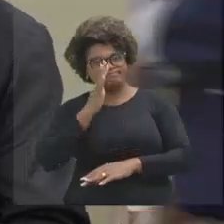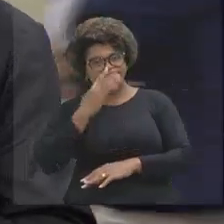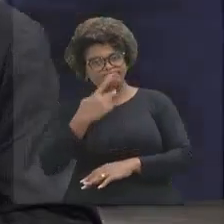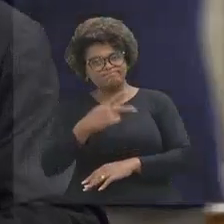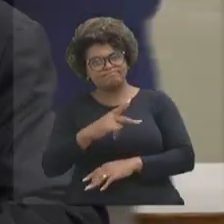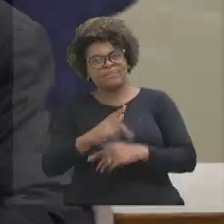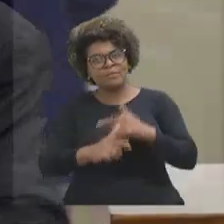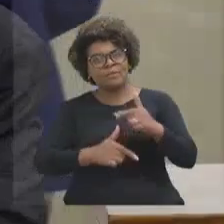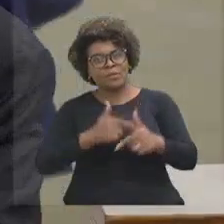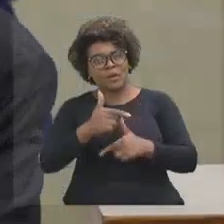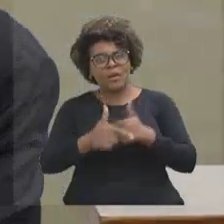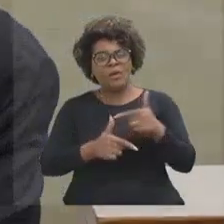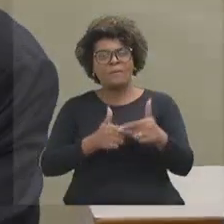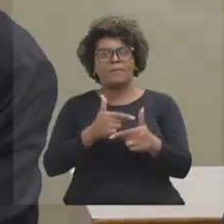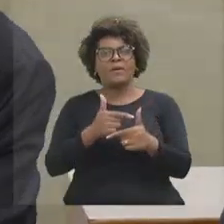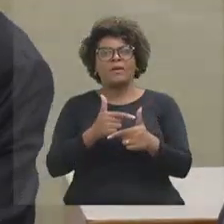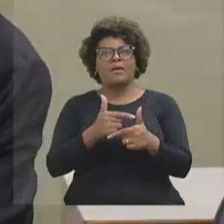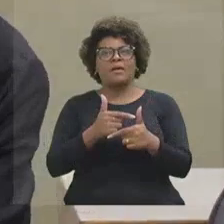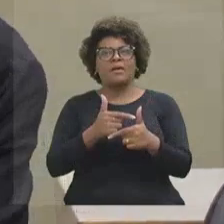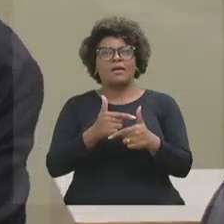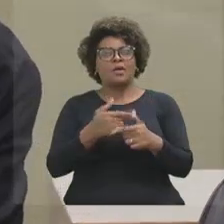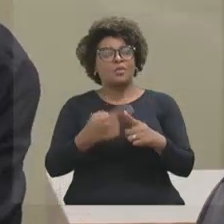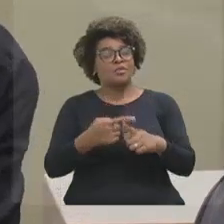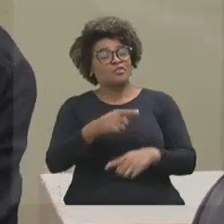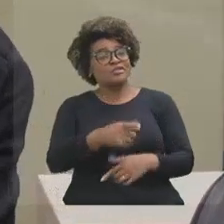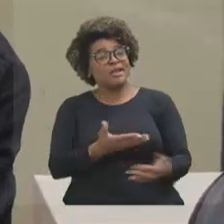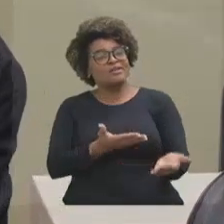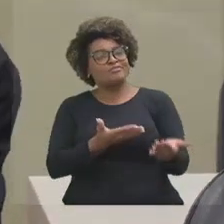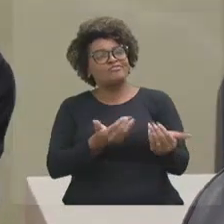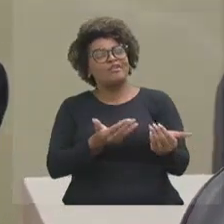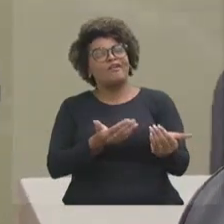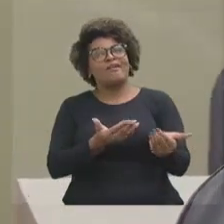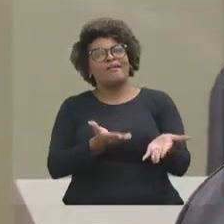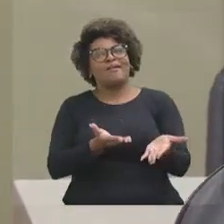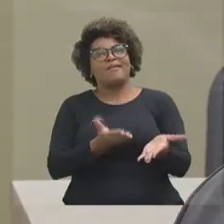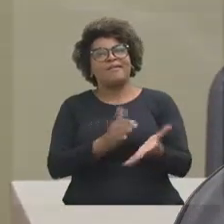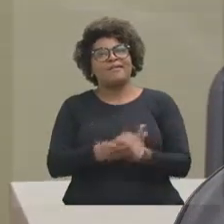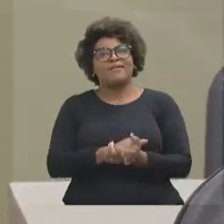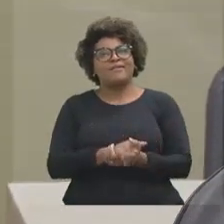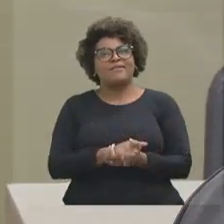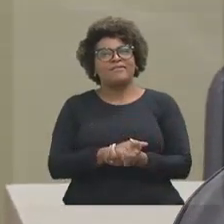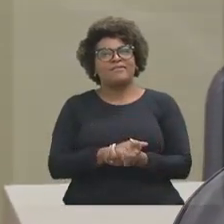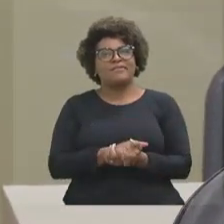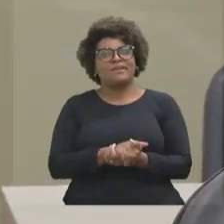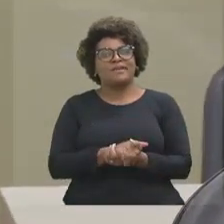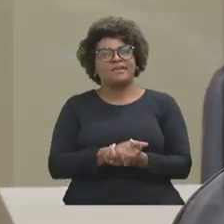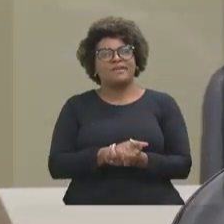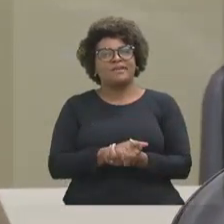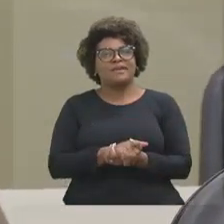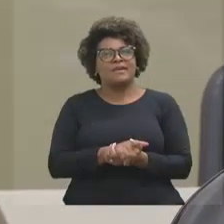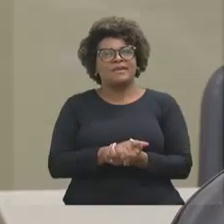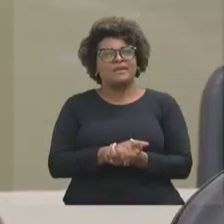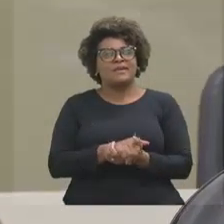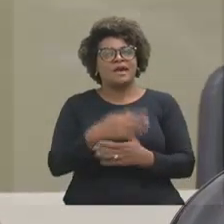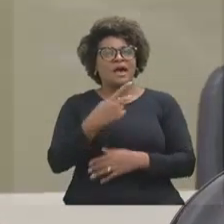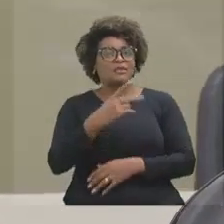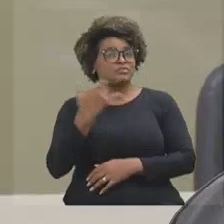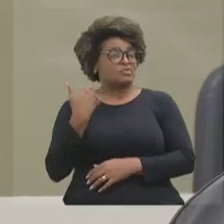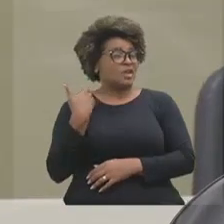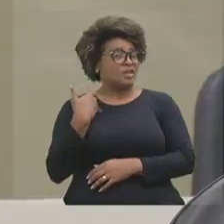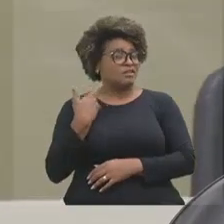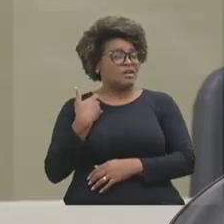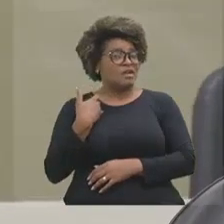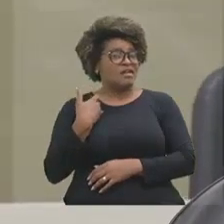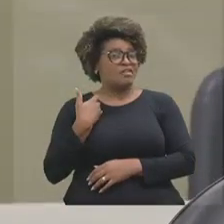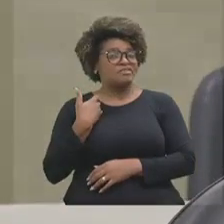em que Pese a sua pouca idade a sua oportunidade não pode ser demérito né É até o contrário